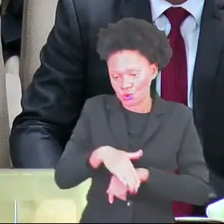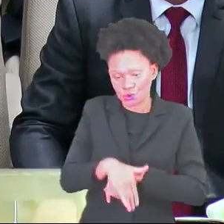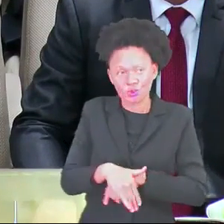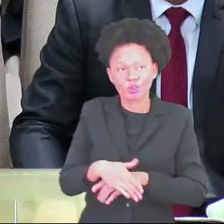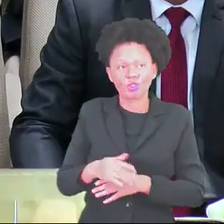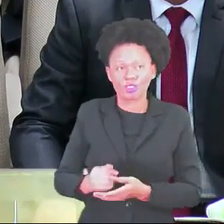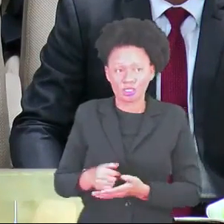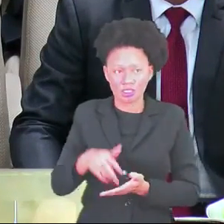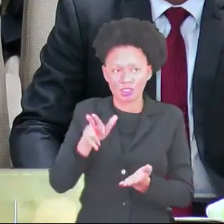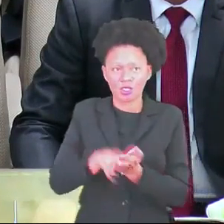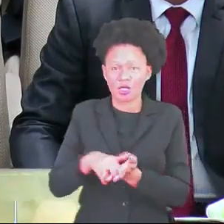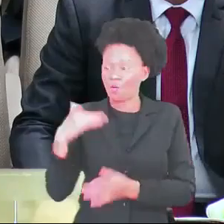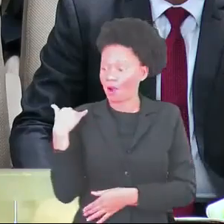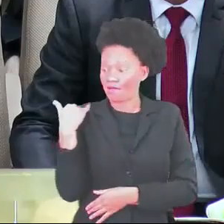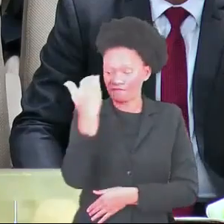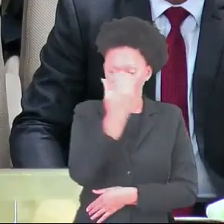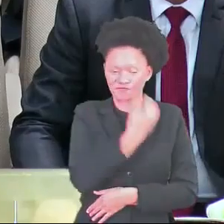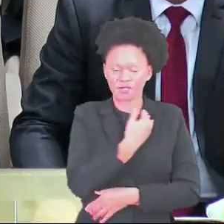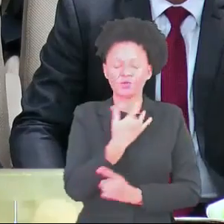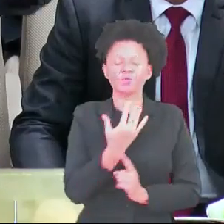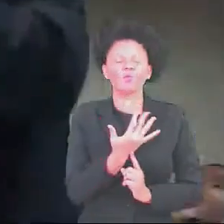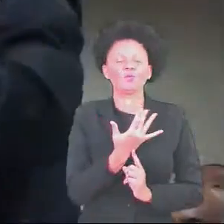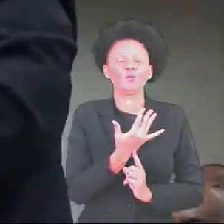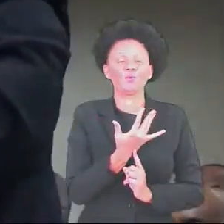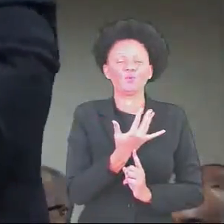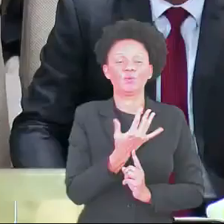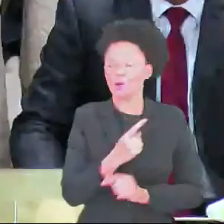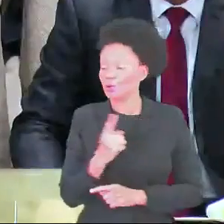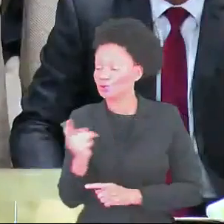canto estava uma freira com a vela, no outro canto outra